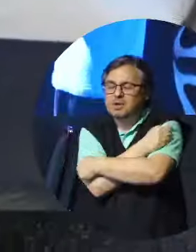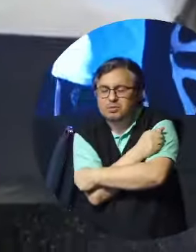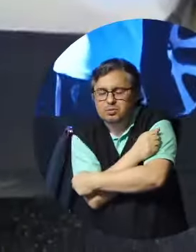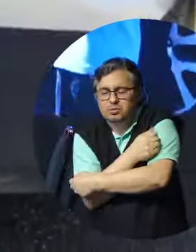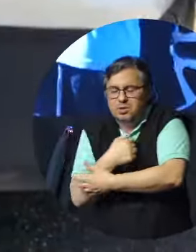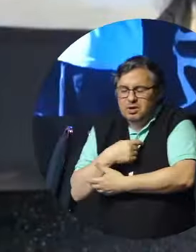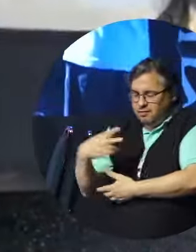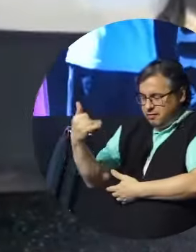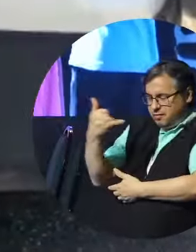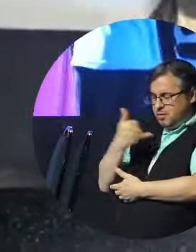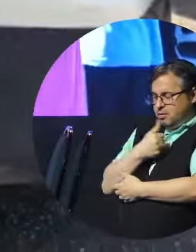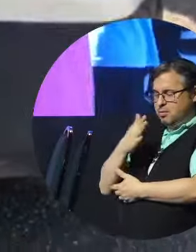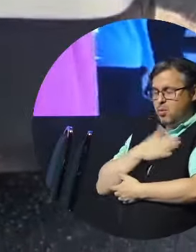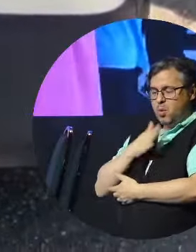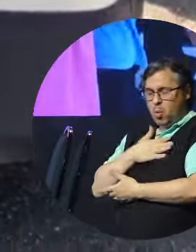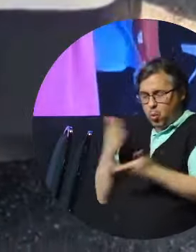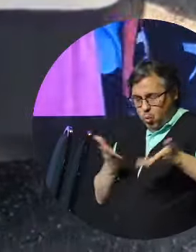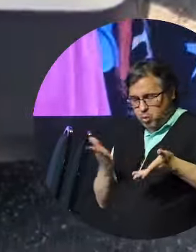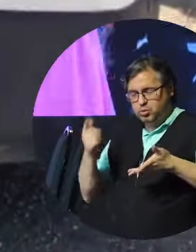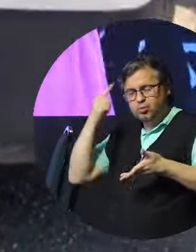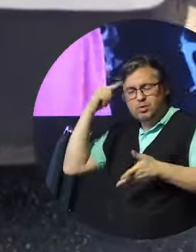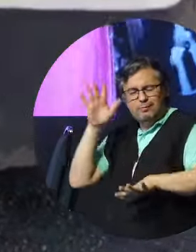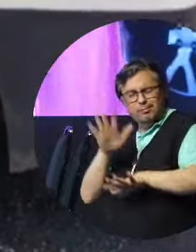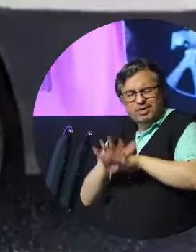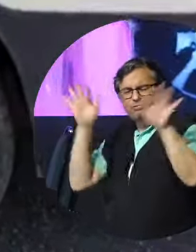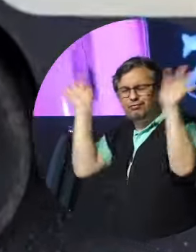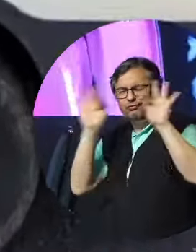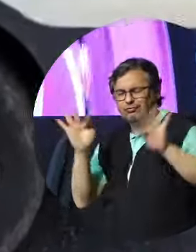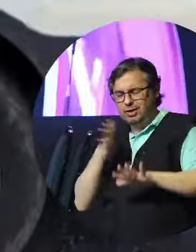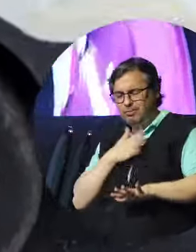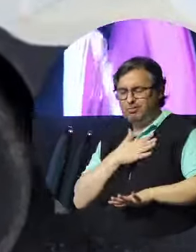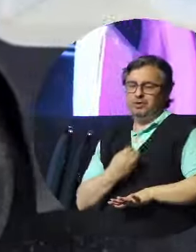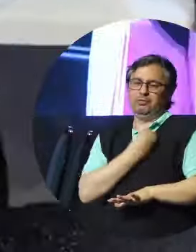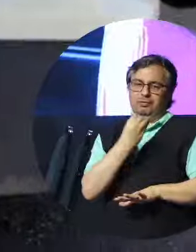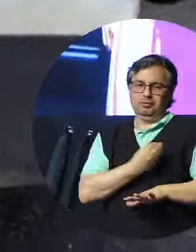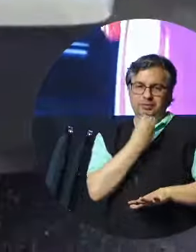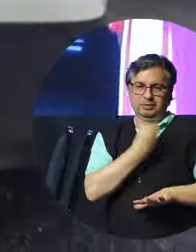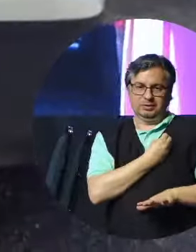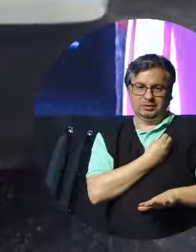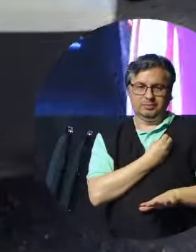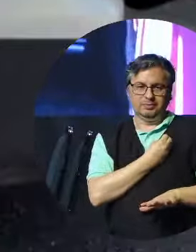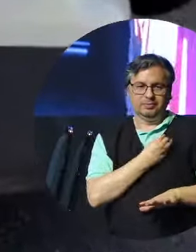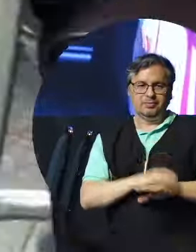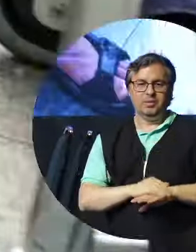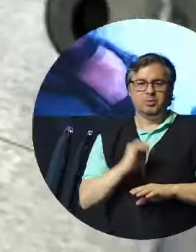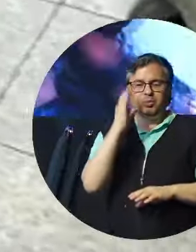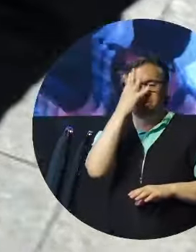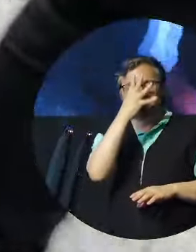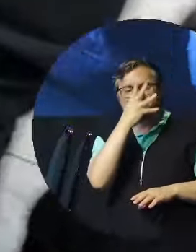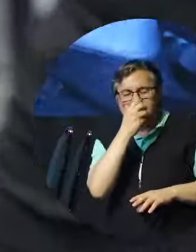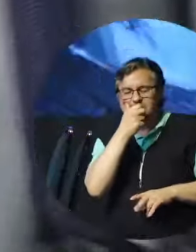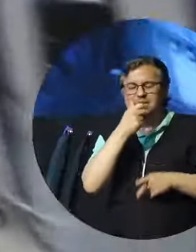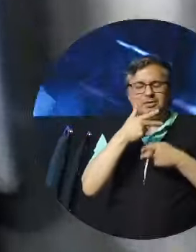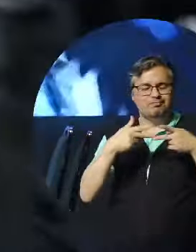colo, ele diz: hoje é o dia mais feliz da minha vida. Que coisa linda, meus